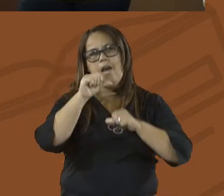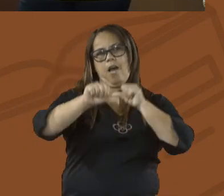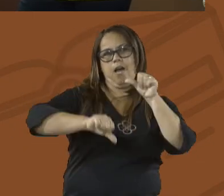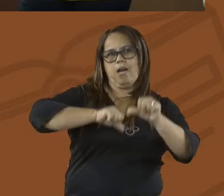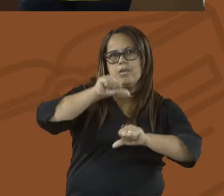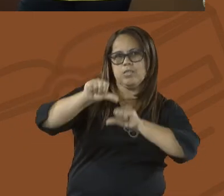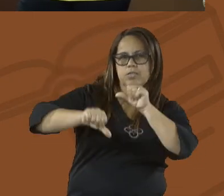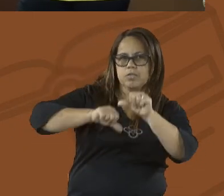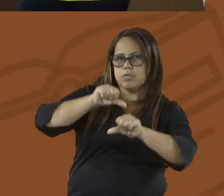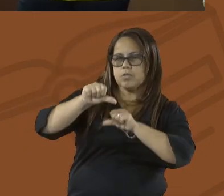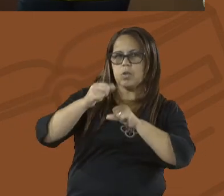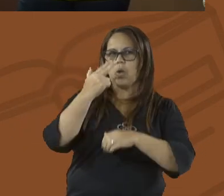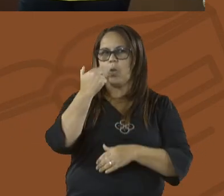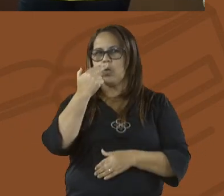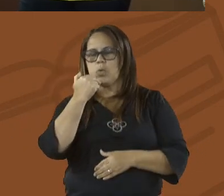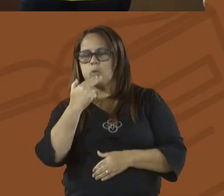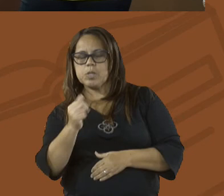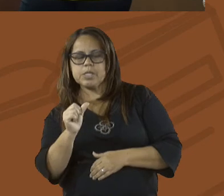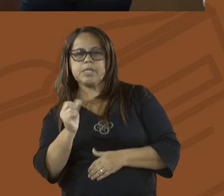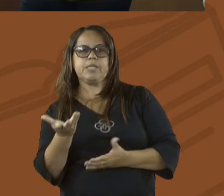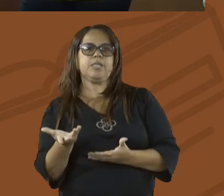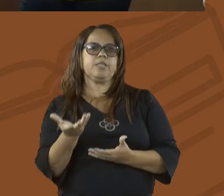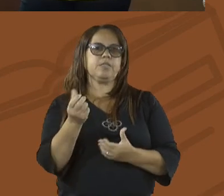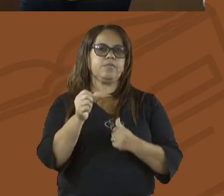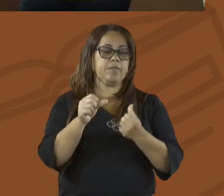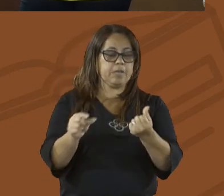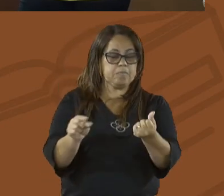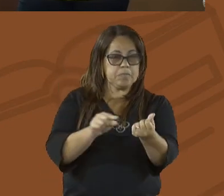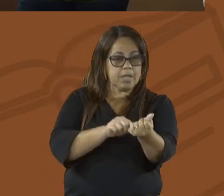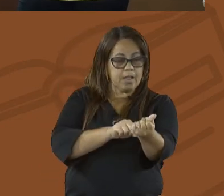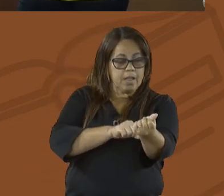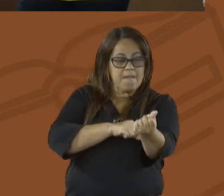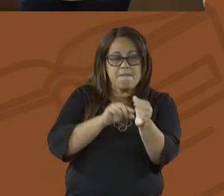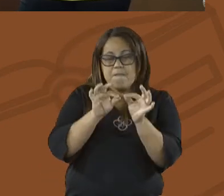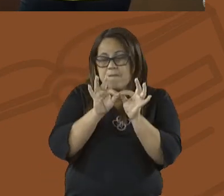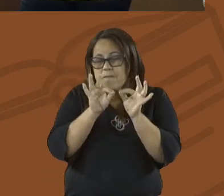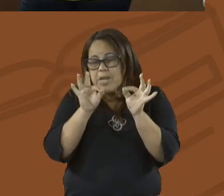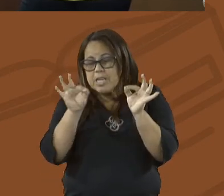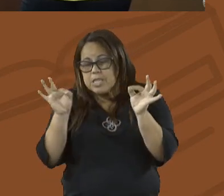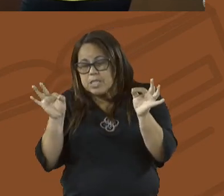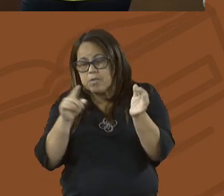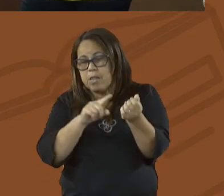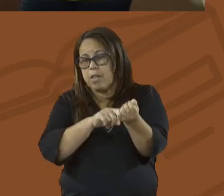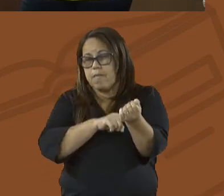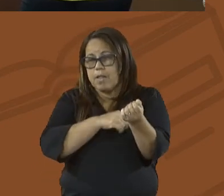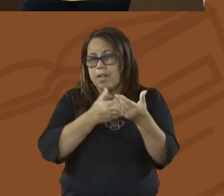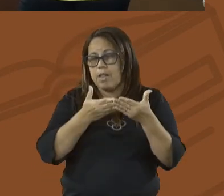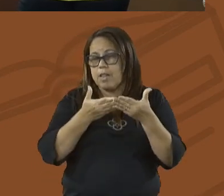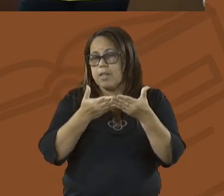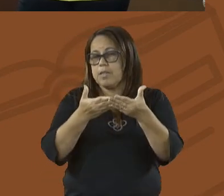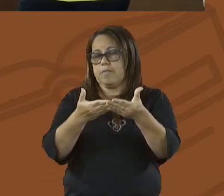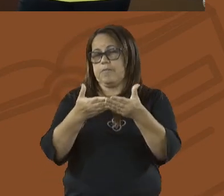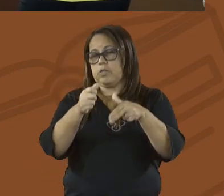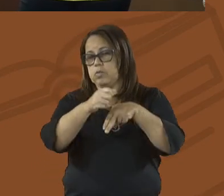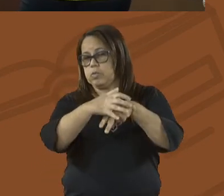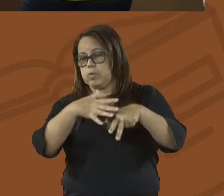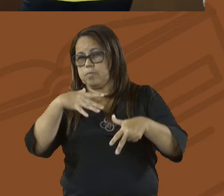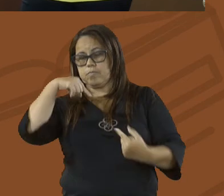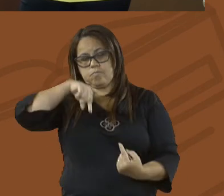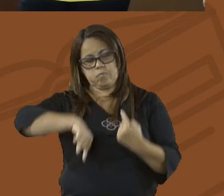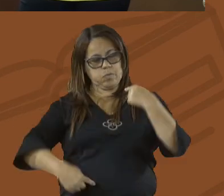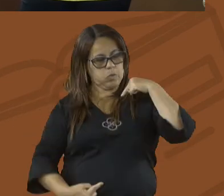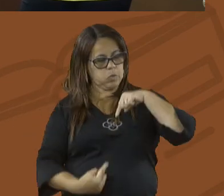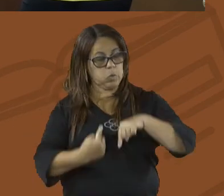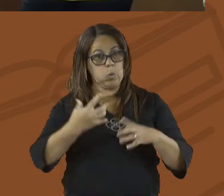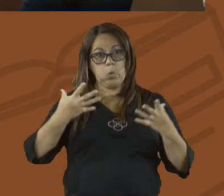vai passar o nutriente para os capilares. Então, esses capilares vão levar, através do sistema circulatório, todos